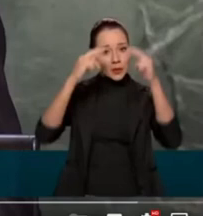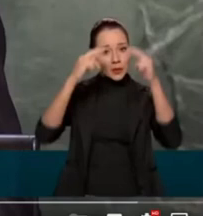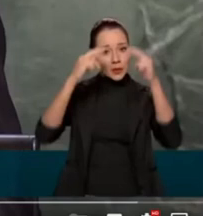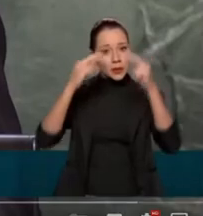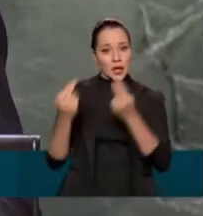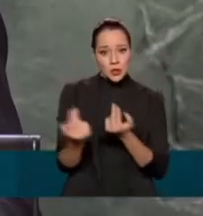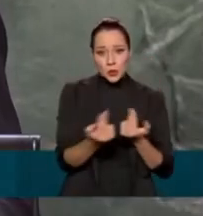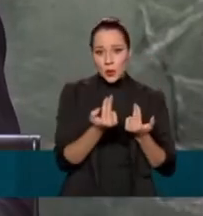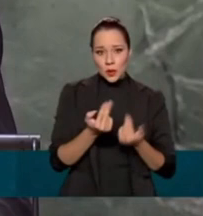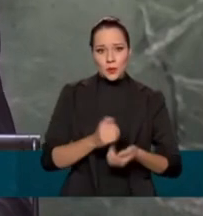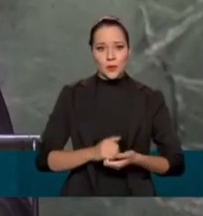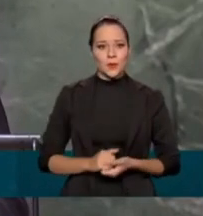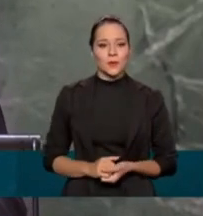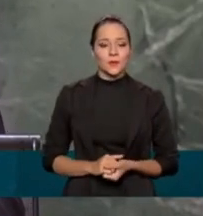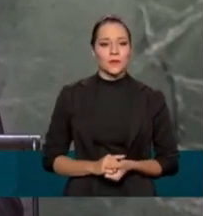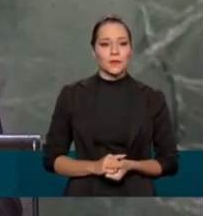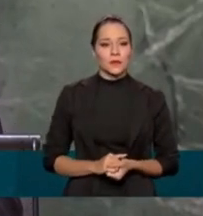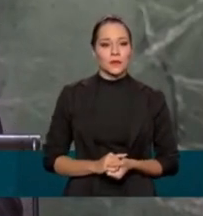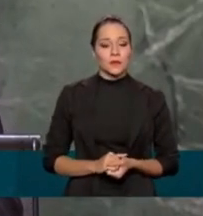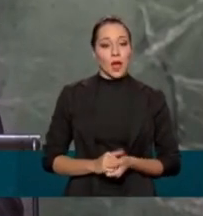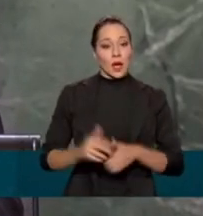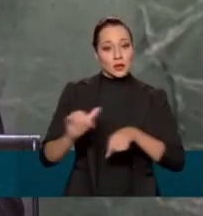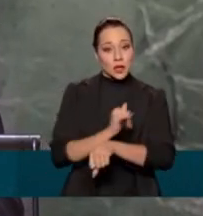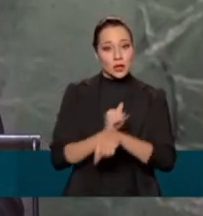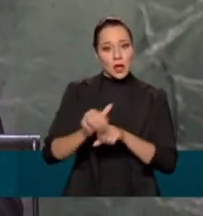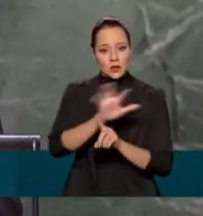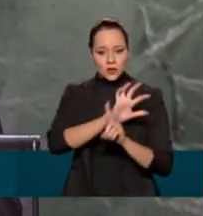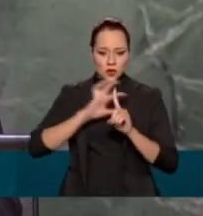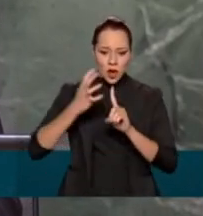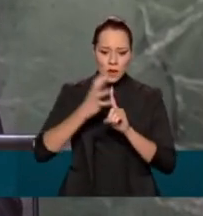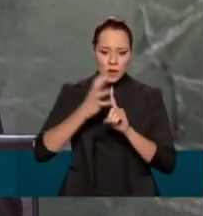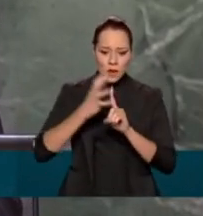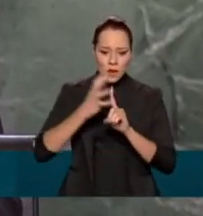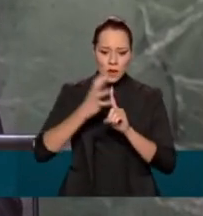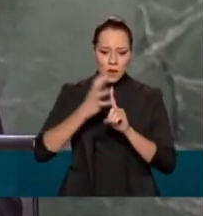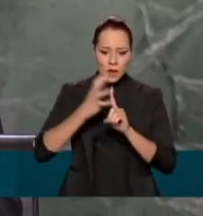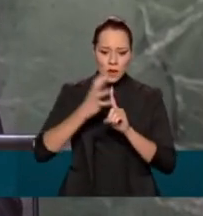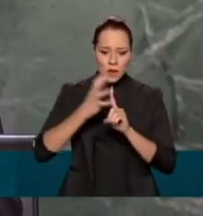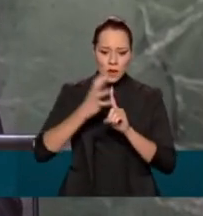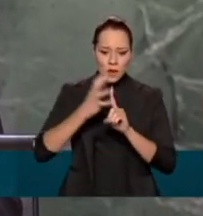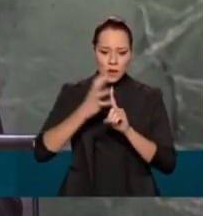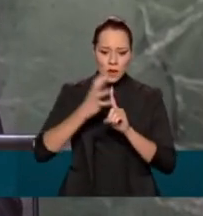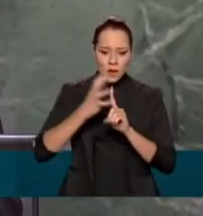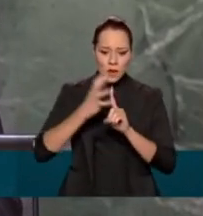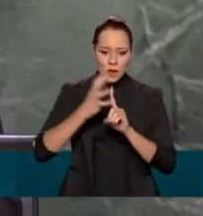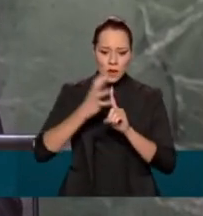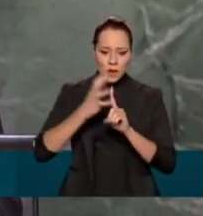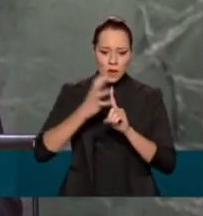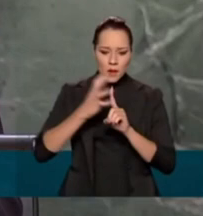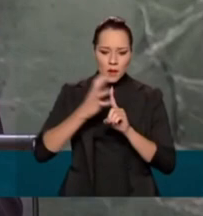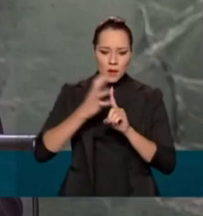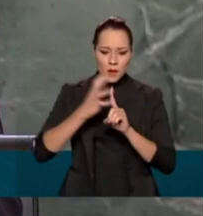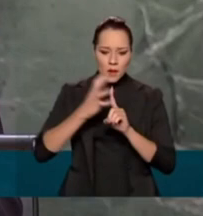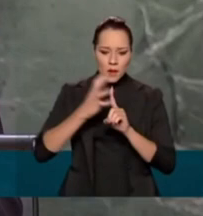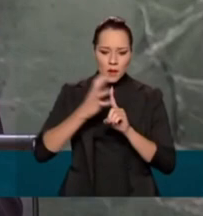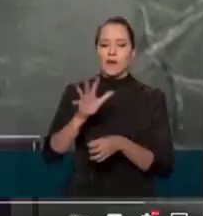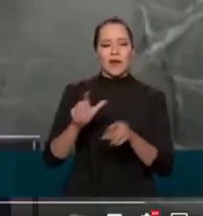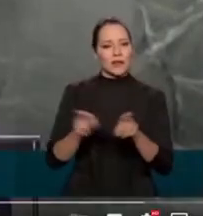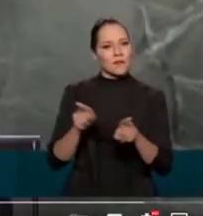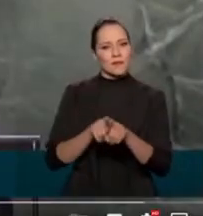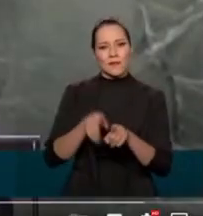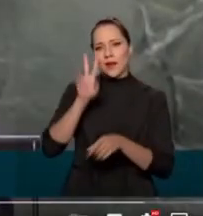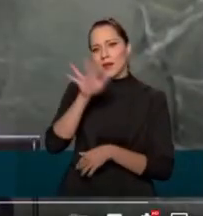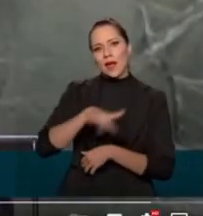economia e as medidas de isolamento e Lock Down deixar um legado de infração em especial